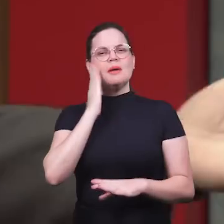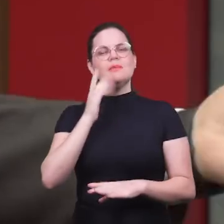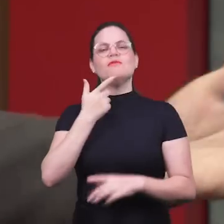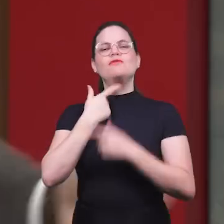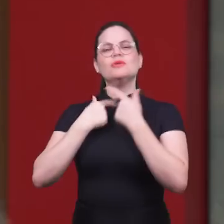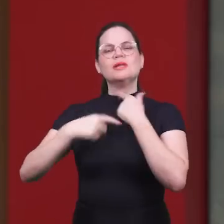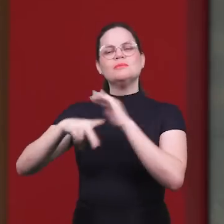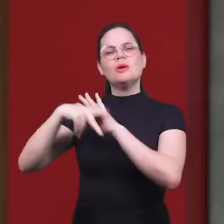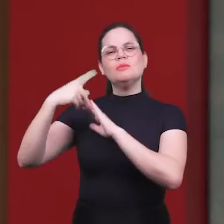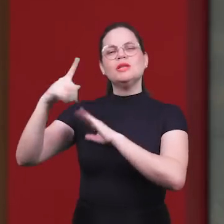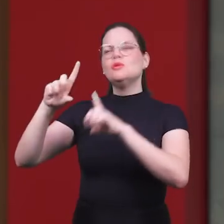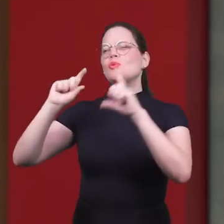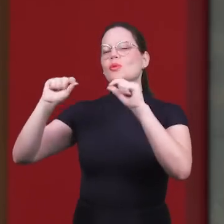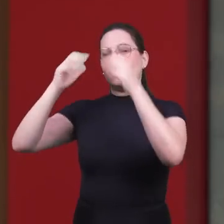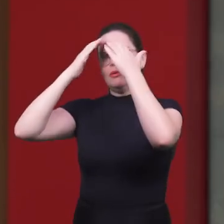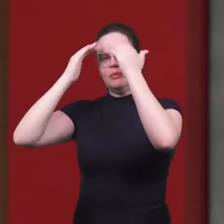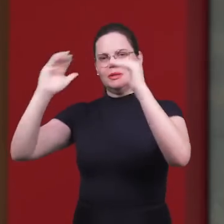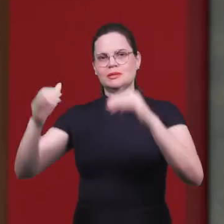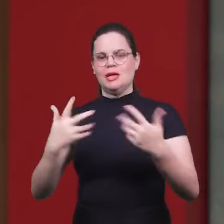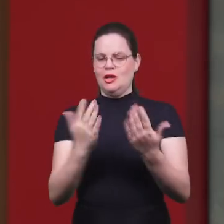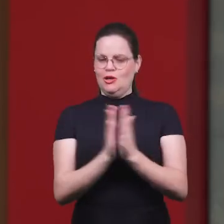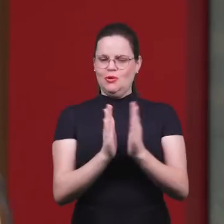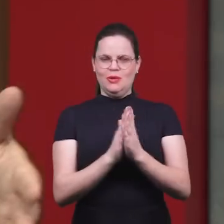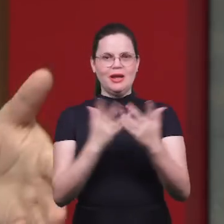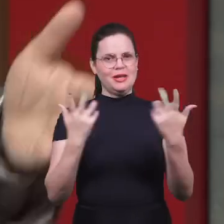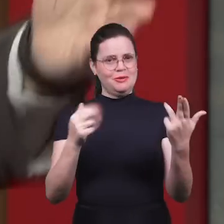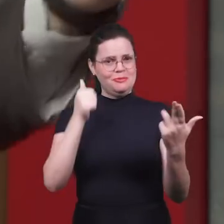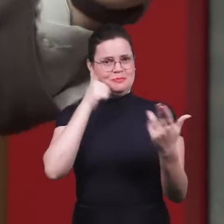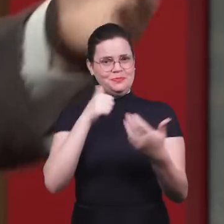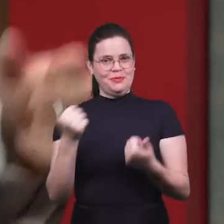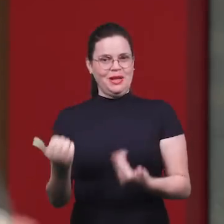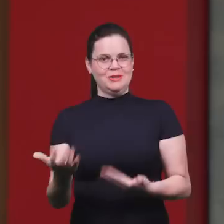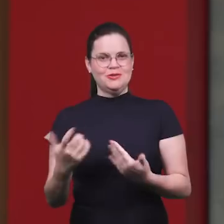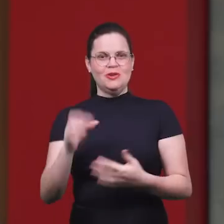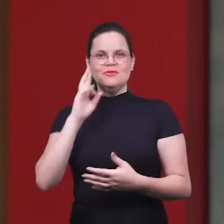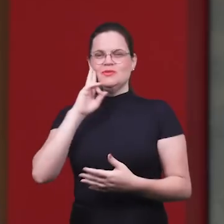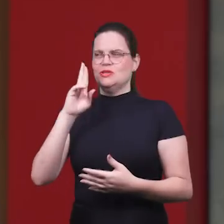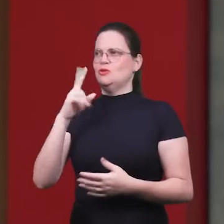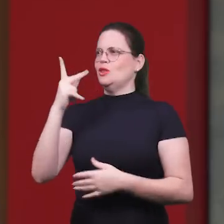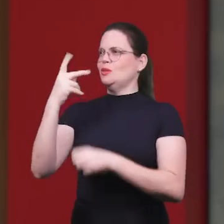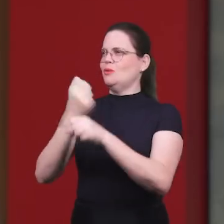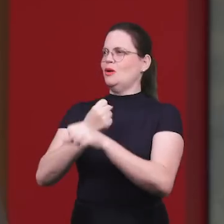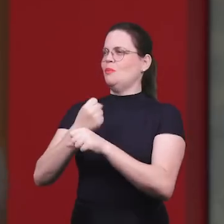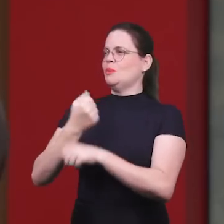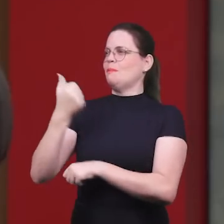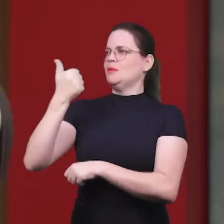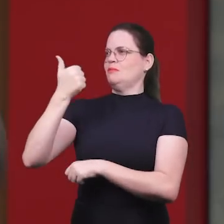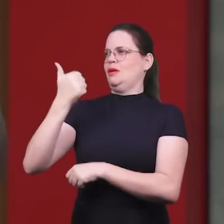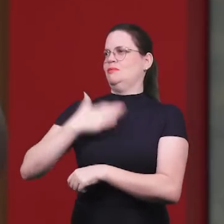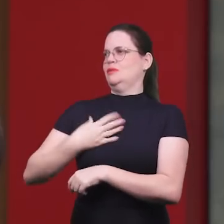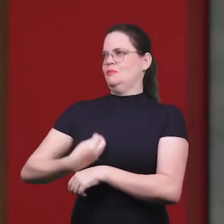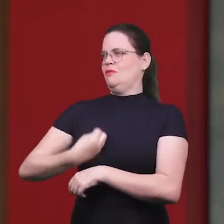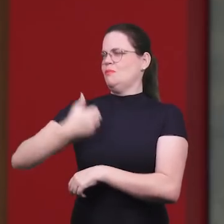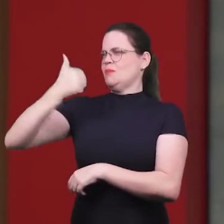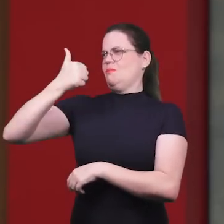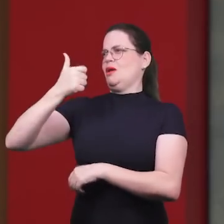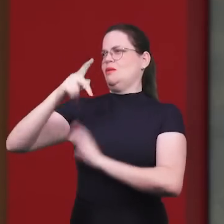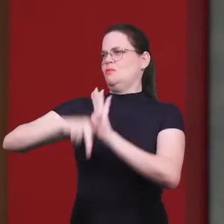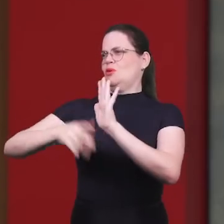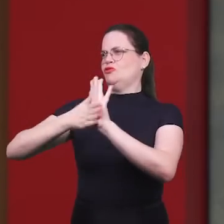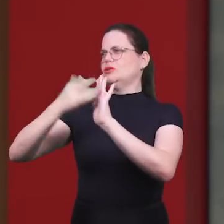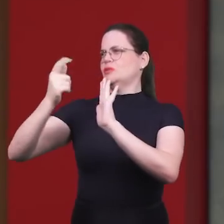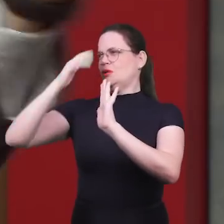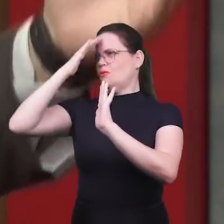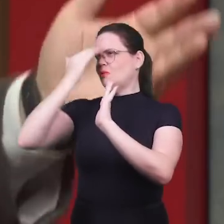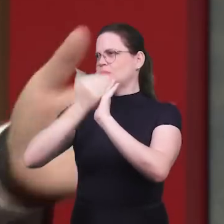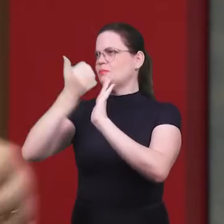dedicar e fazer orações como a da Isabelle, né? Pedir ao Senhor a tua obra em primeiro lugar na minha vida, a tua obra como forma de vida. Eu posso falar